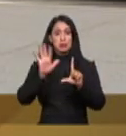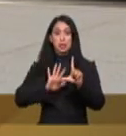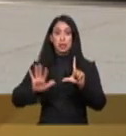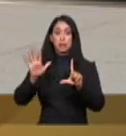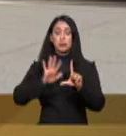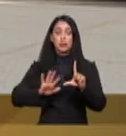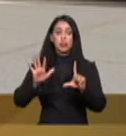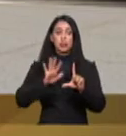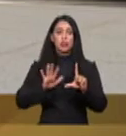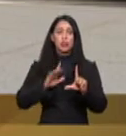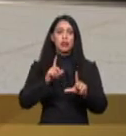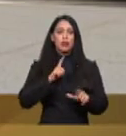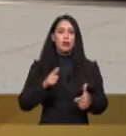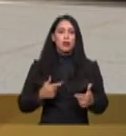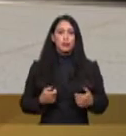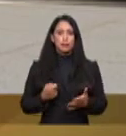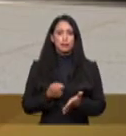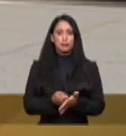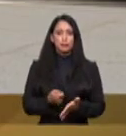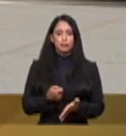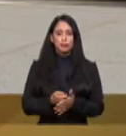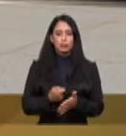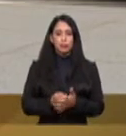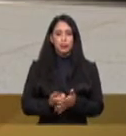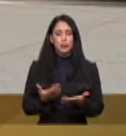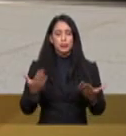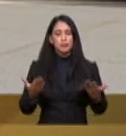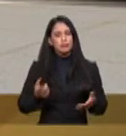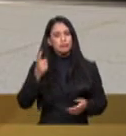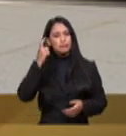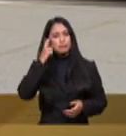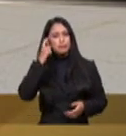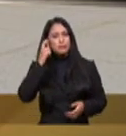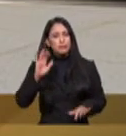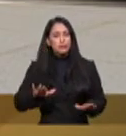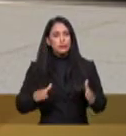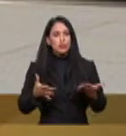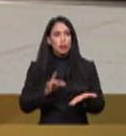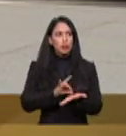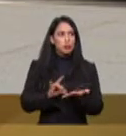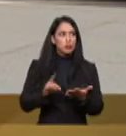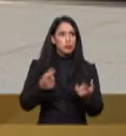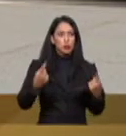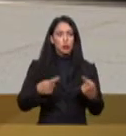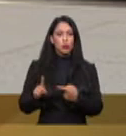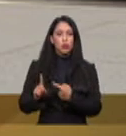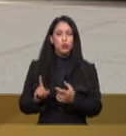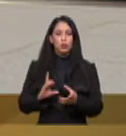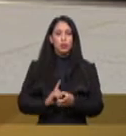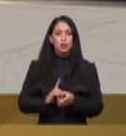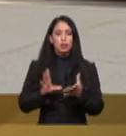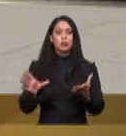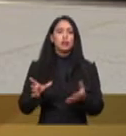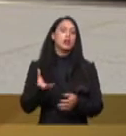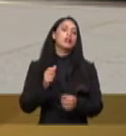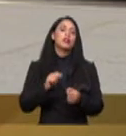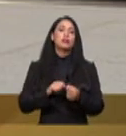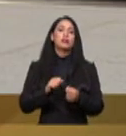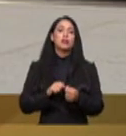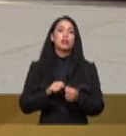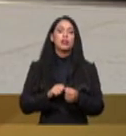plataformas relutavam em fazê-lo. Imagine, então, o que esses inimigos da democracia estariam dispostos a fazer em um quadro